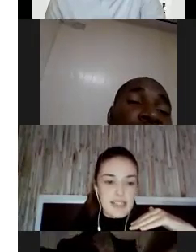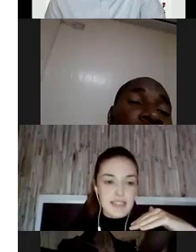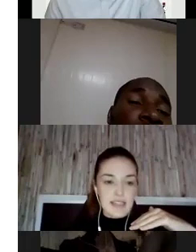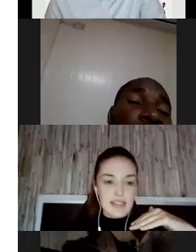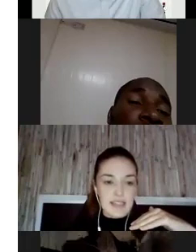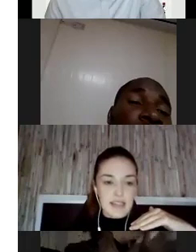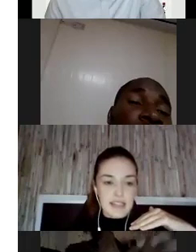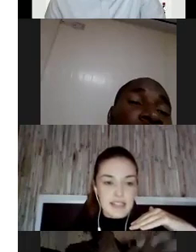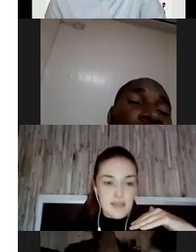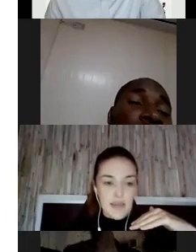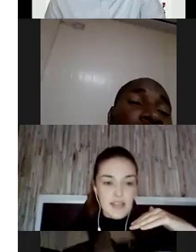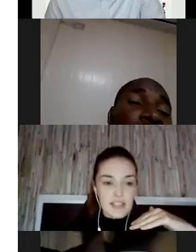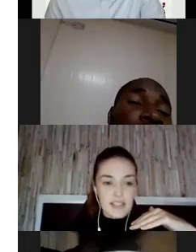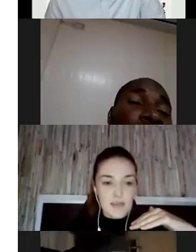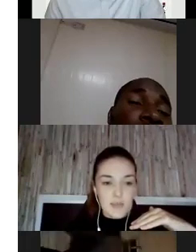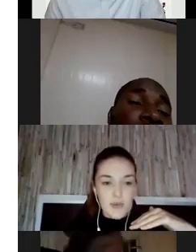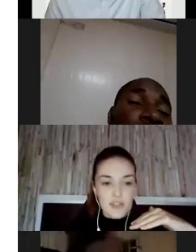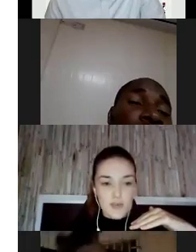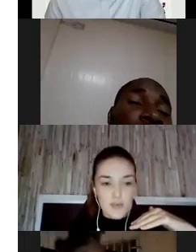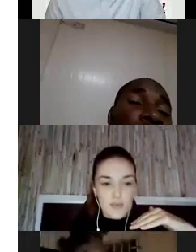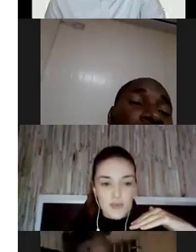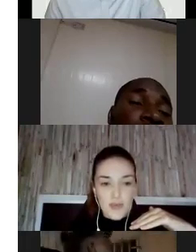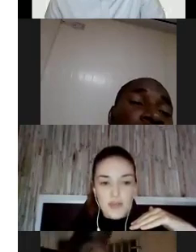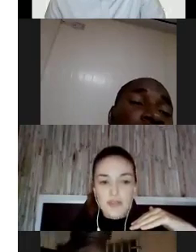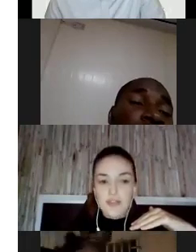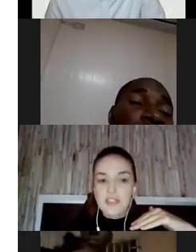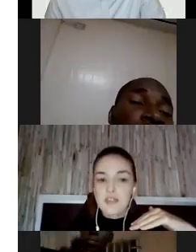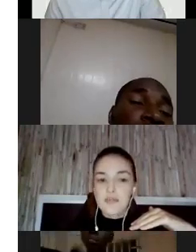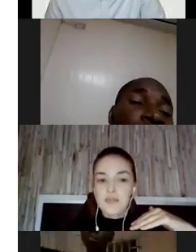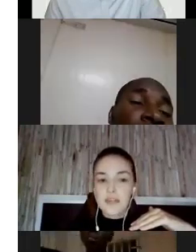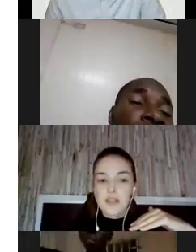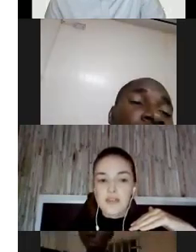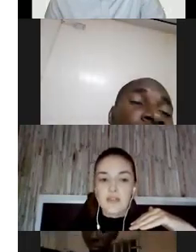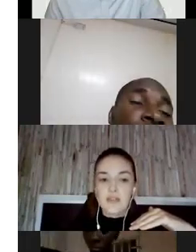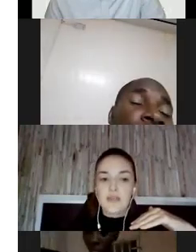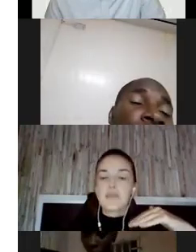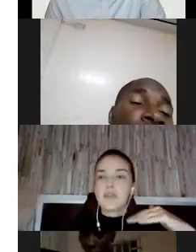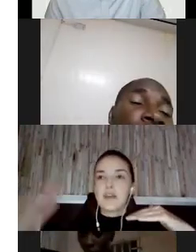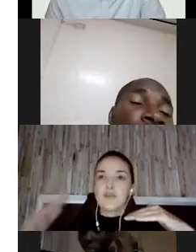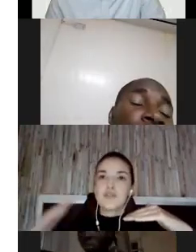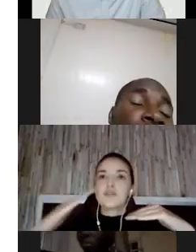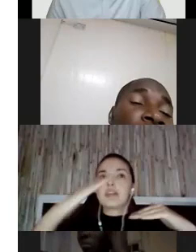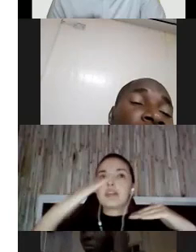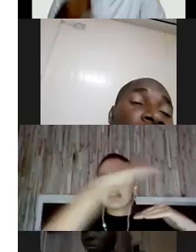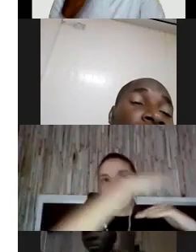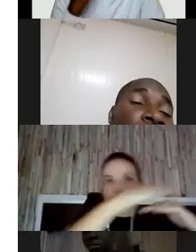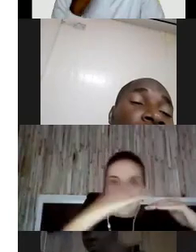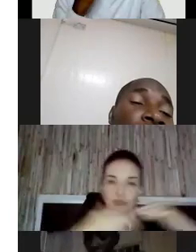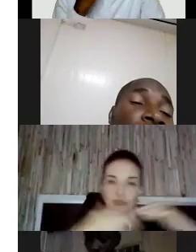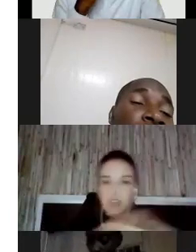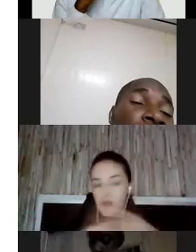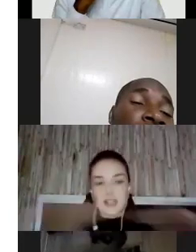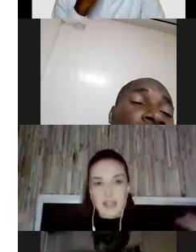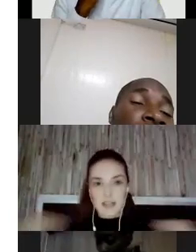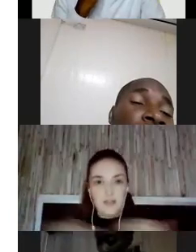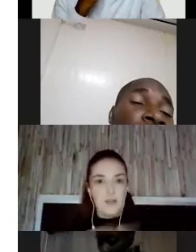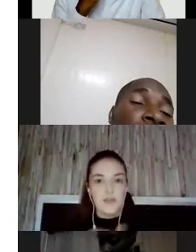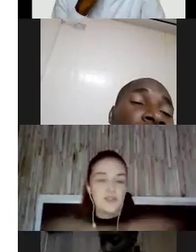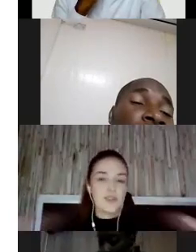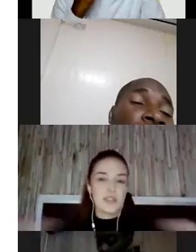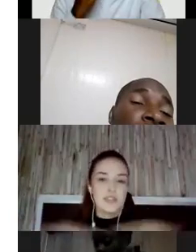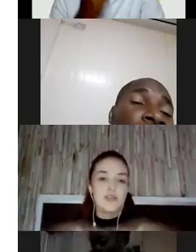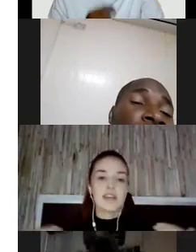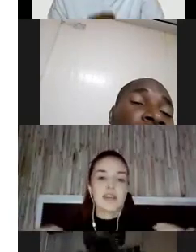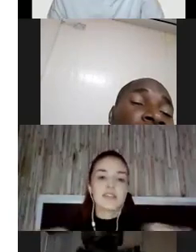é essa parte que mostra um truncamento erosivo. Você não percebe a continuidade daquele horizonte. Ele é cortado, é